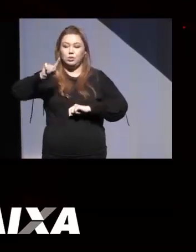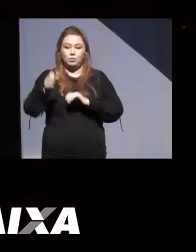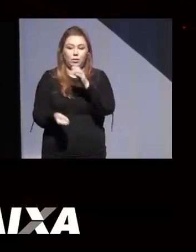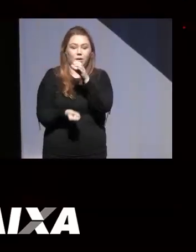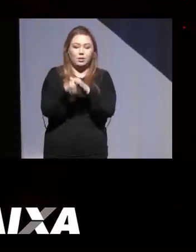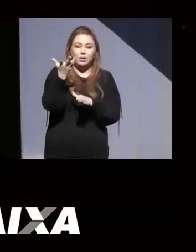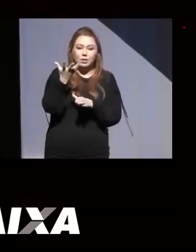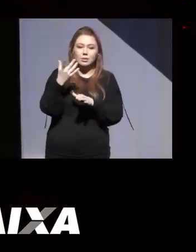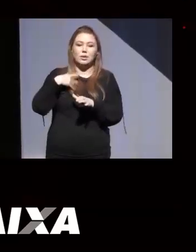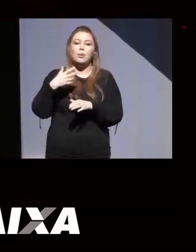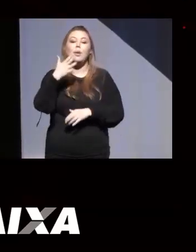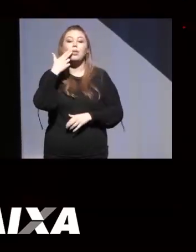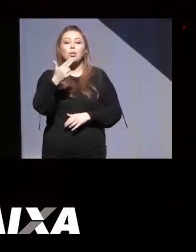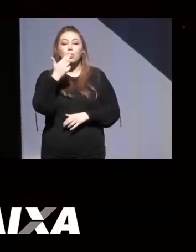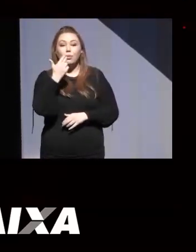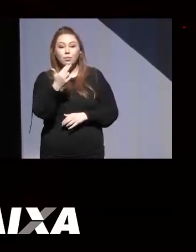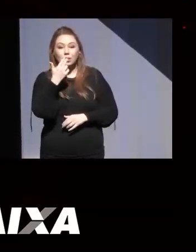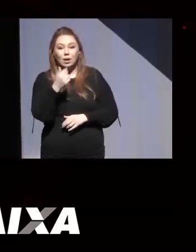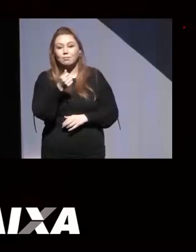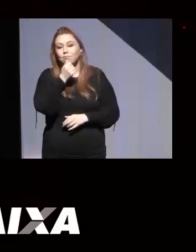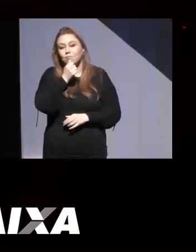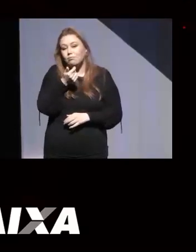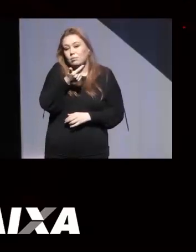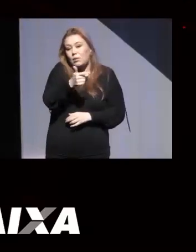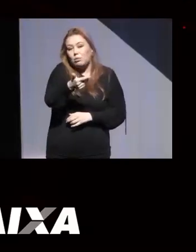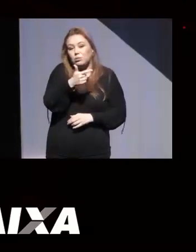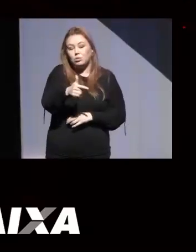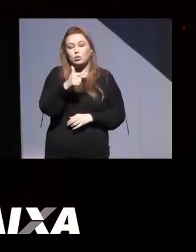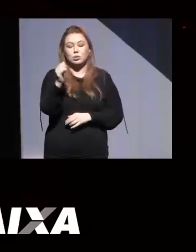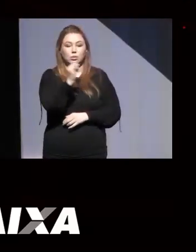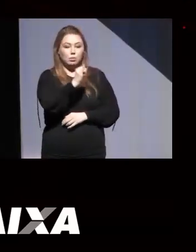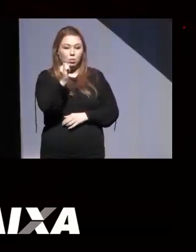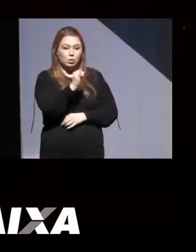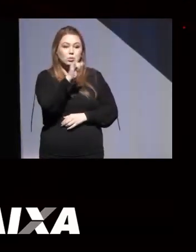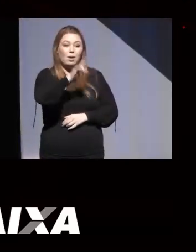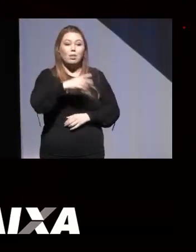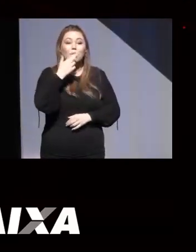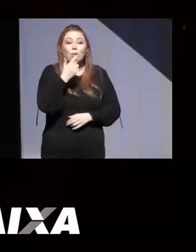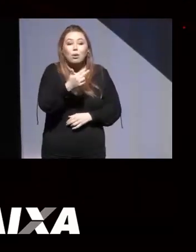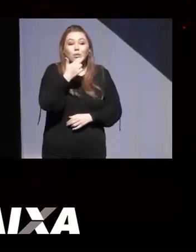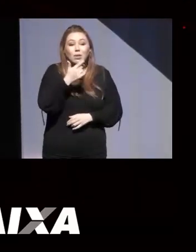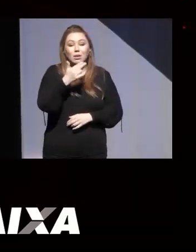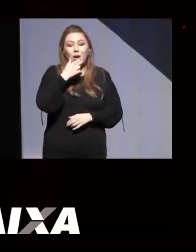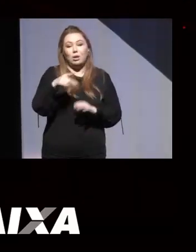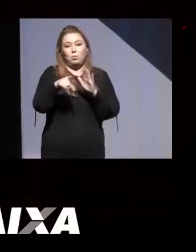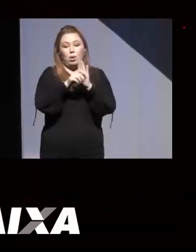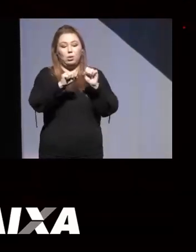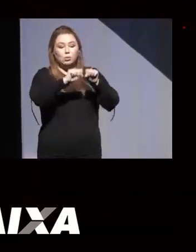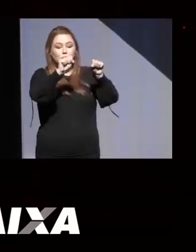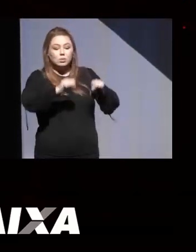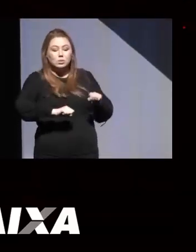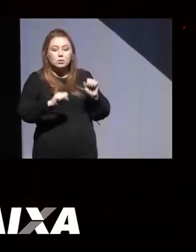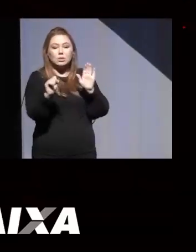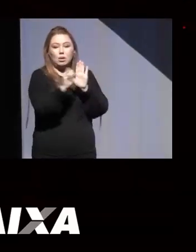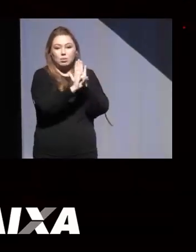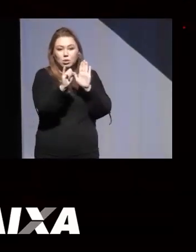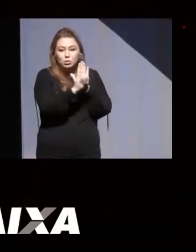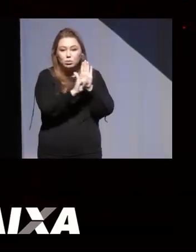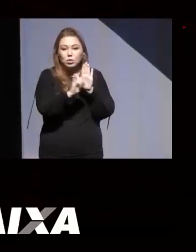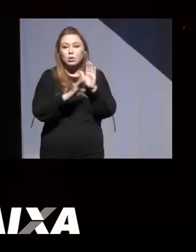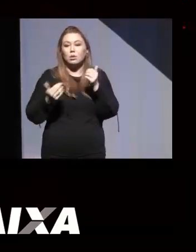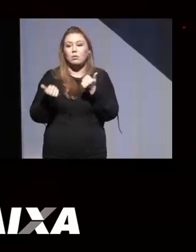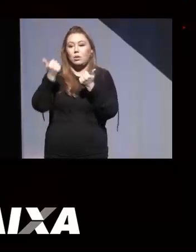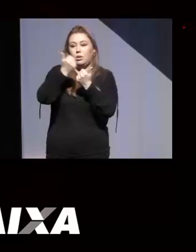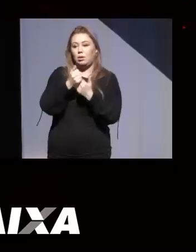novidade. A gente não tinha esse imposto. É uma novidade do sistema tributário que vai substituir na arrecadação